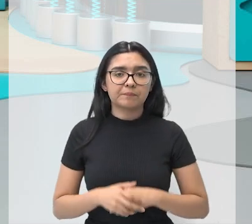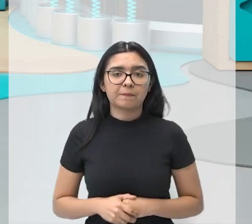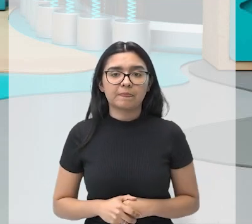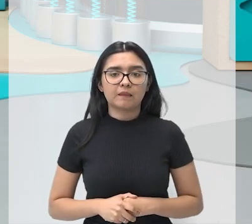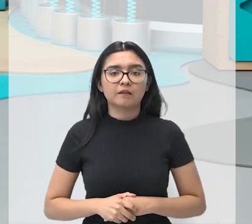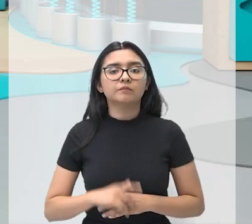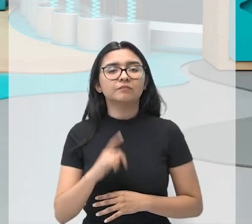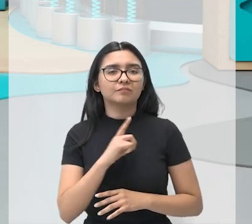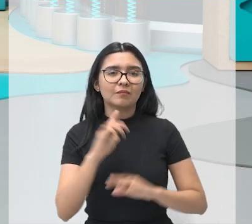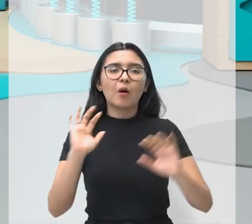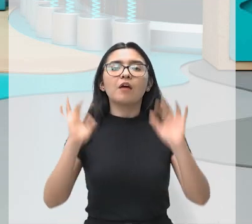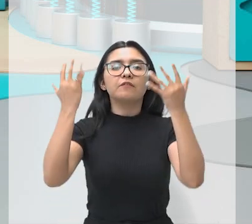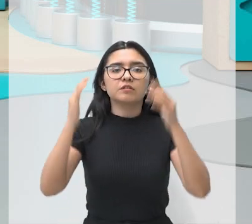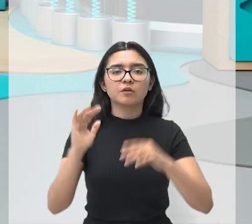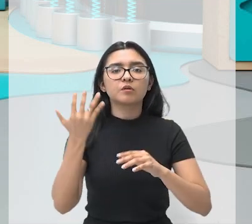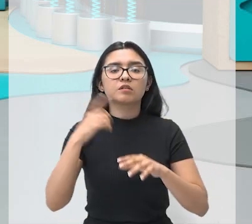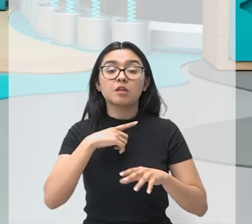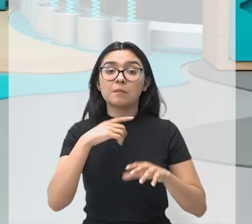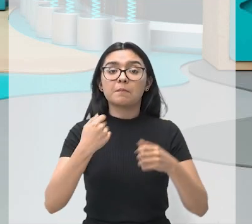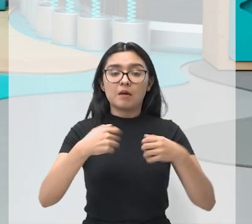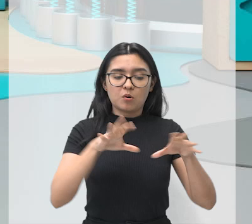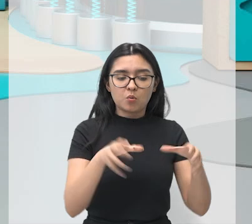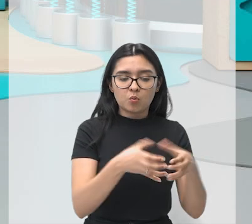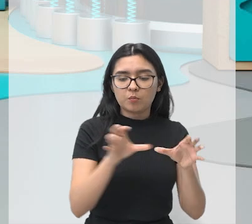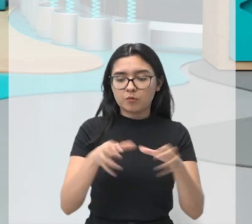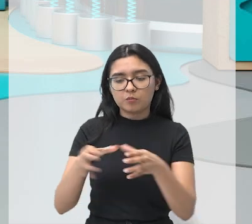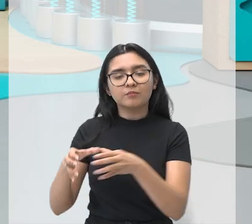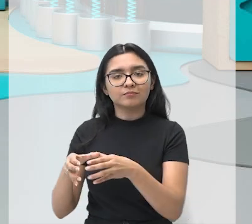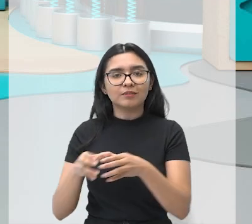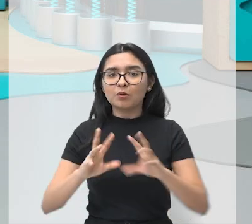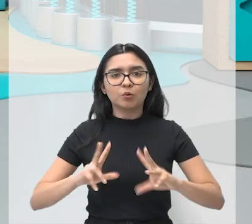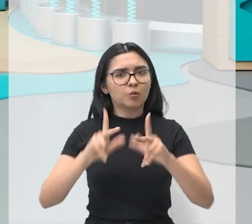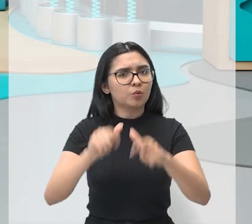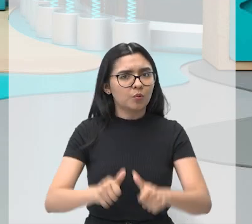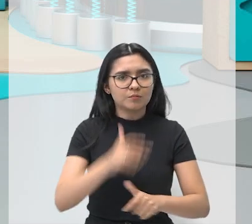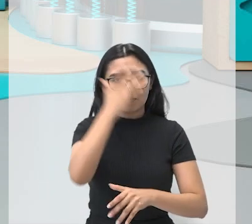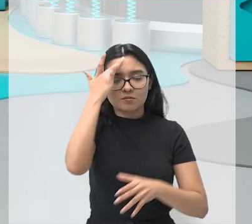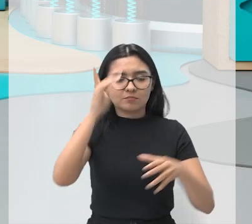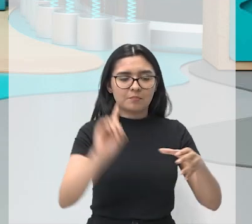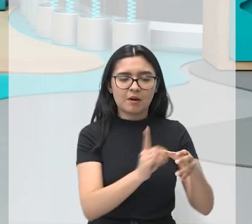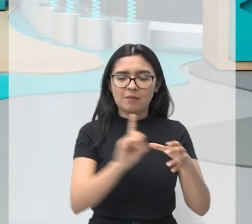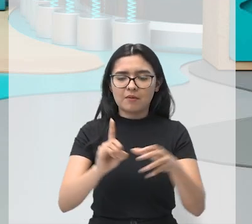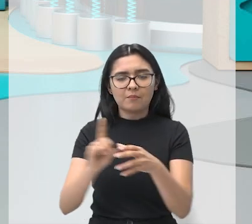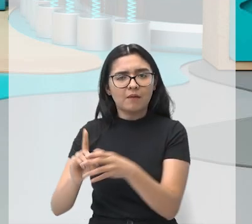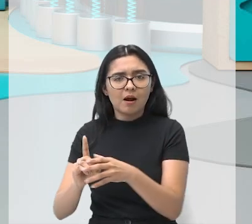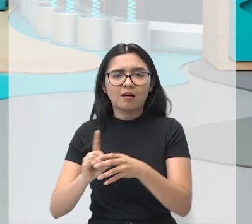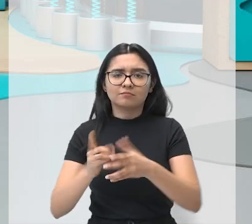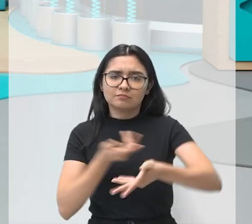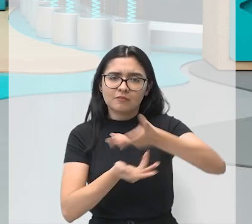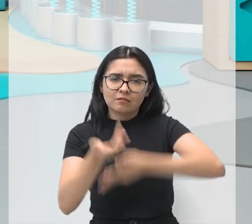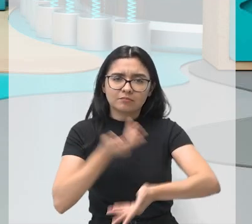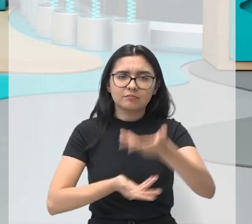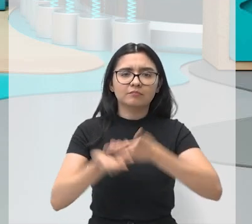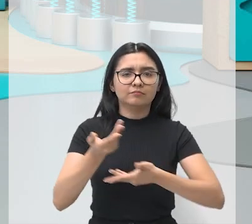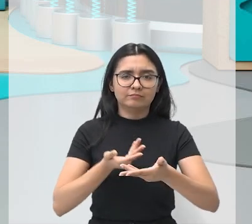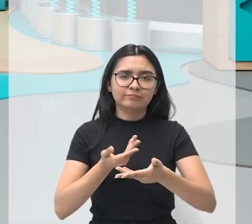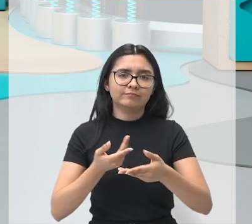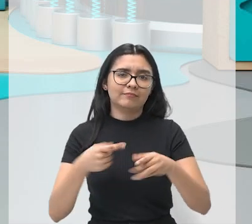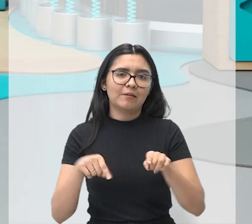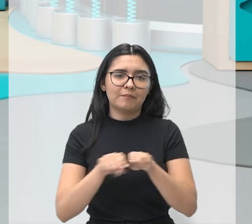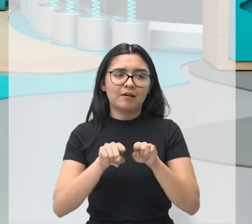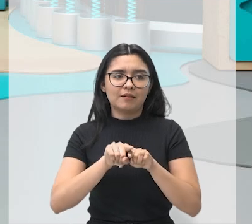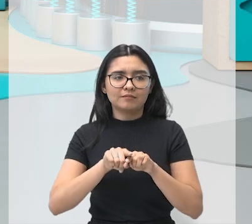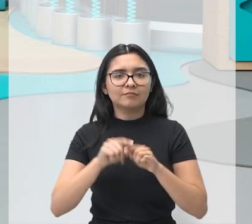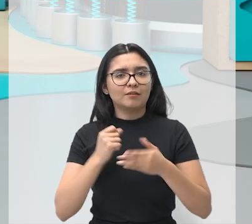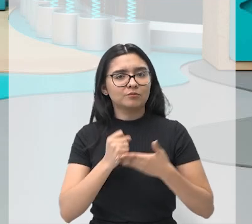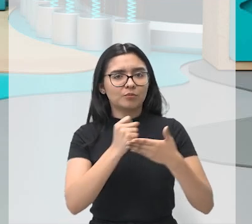os eventos acontecem ali por equipe e todos que estão envolvidos, todos que estão participando contribuem